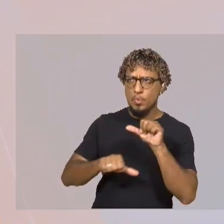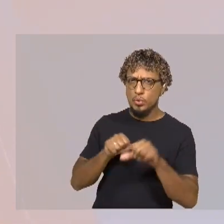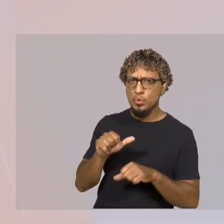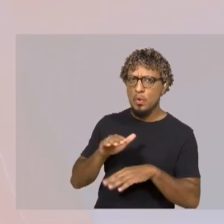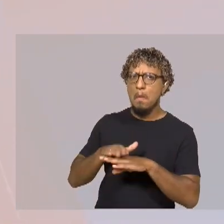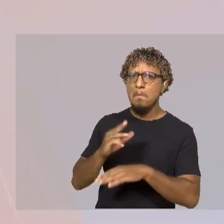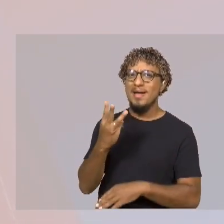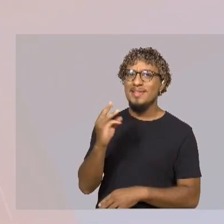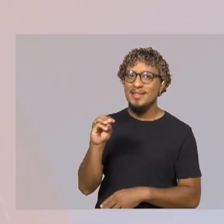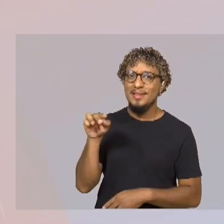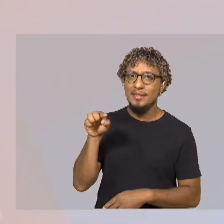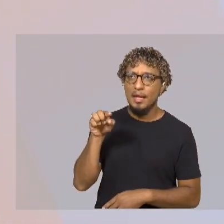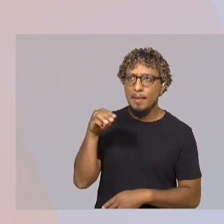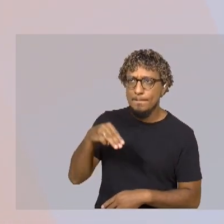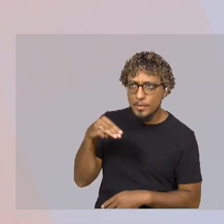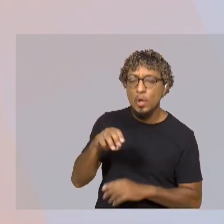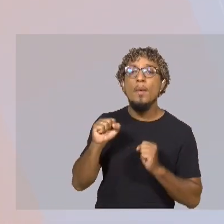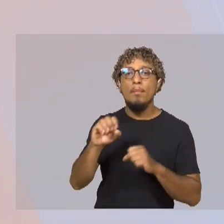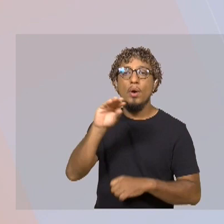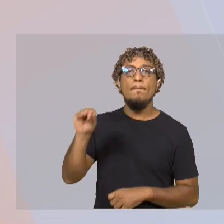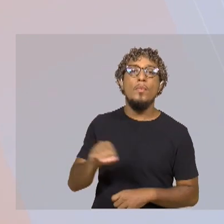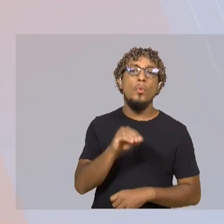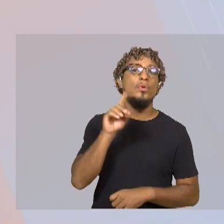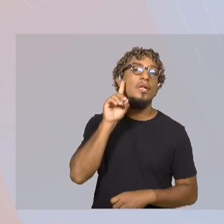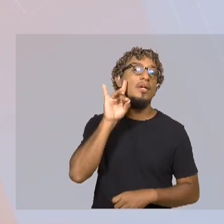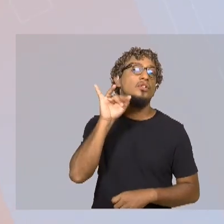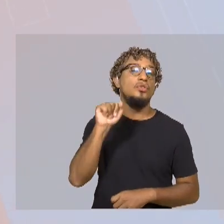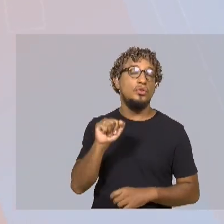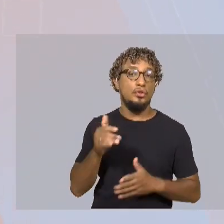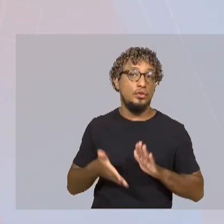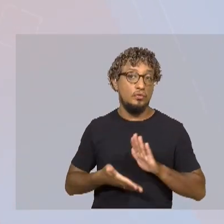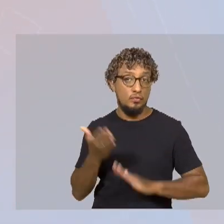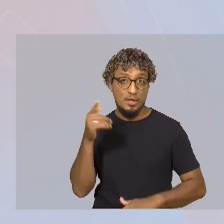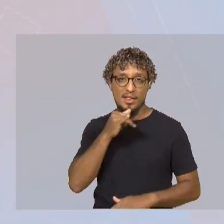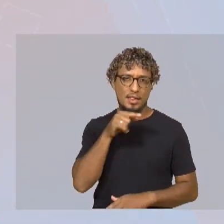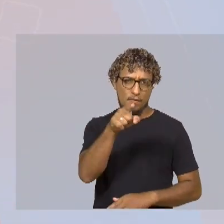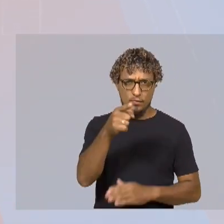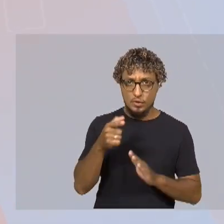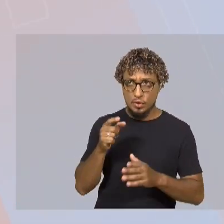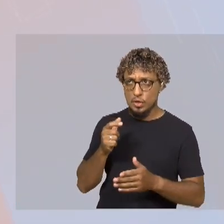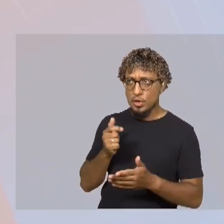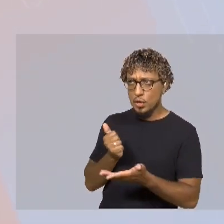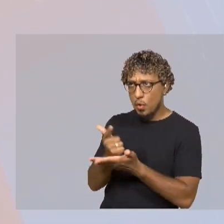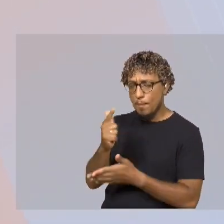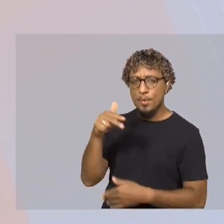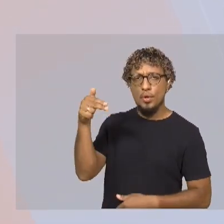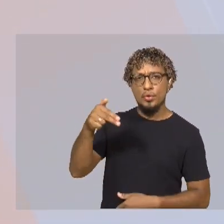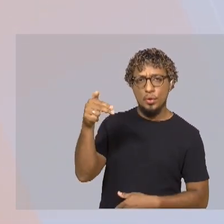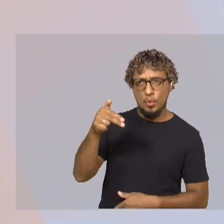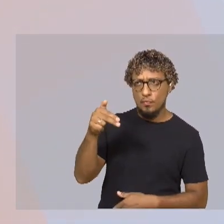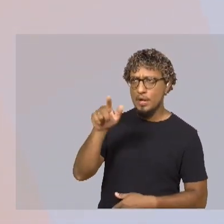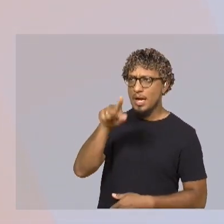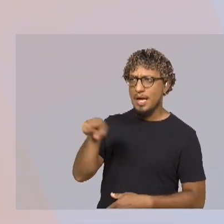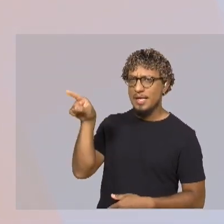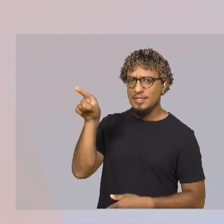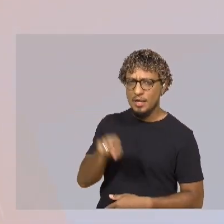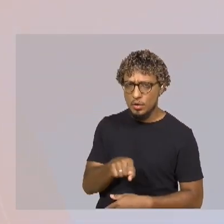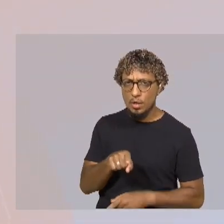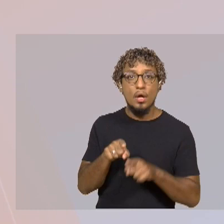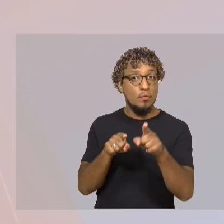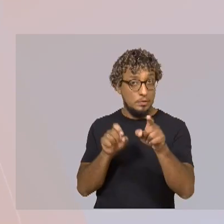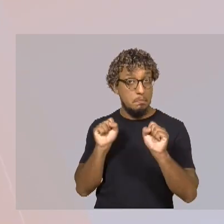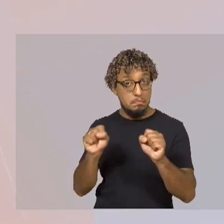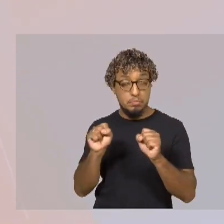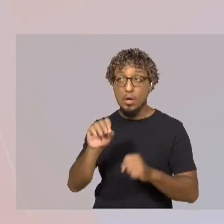você pode, inclusive, escolher outra data para viajar. Então, por exemplo, se você comprou uma passagem para novembro, aquele voo foi cancelado. Você